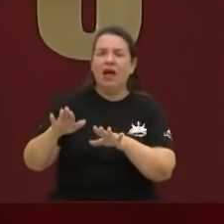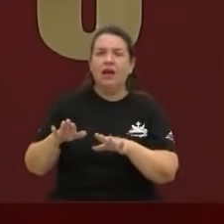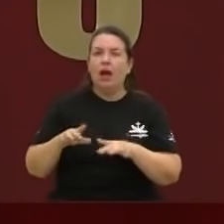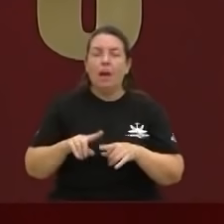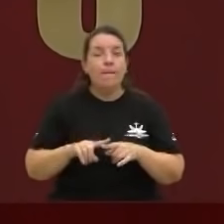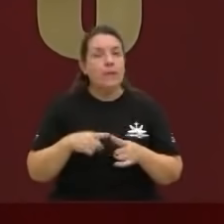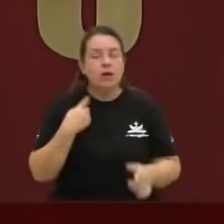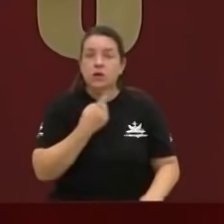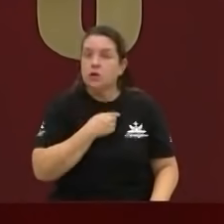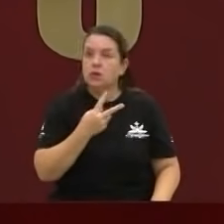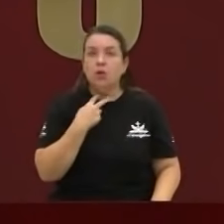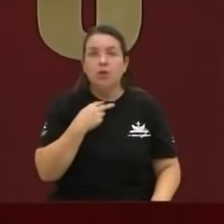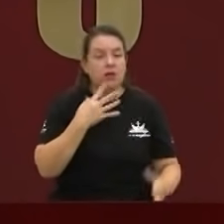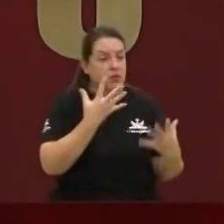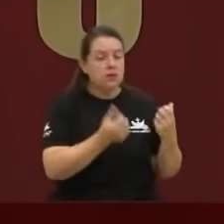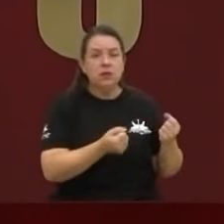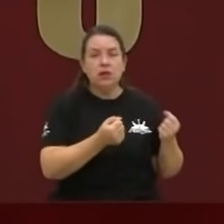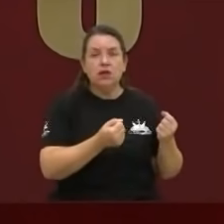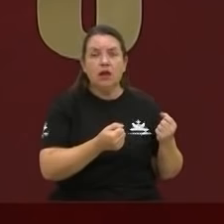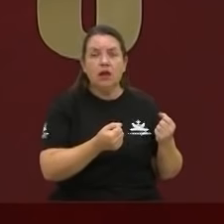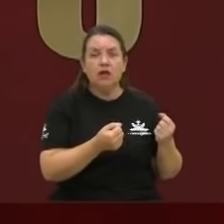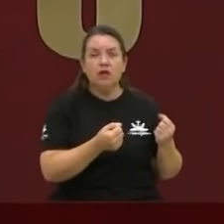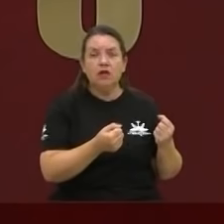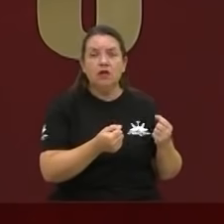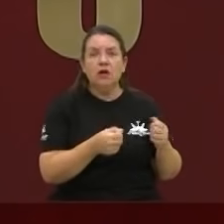Às vezes até pensamentos que vêm,